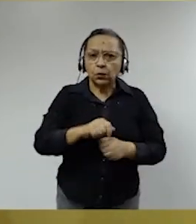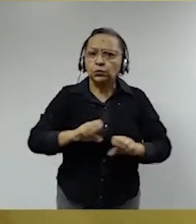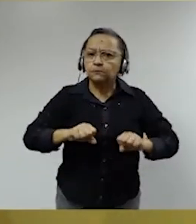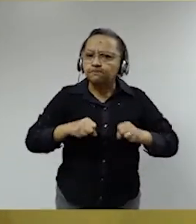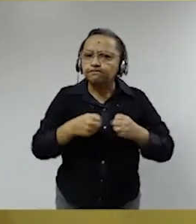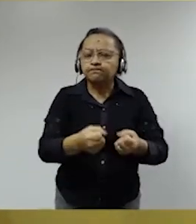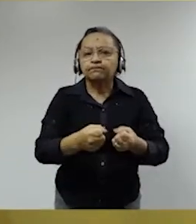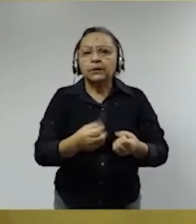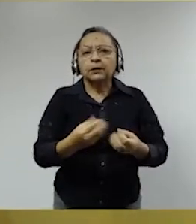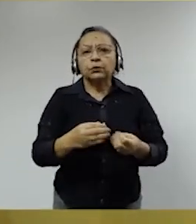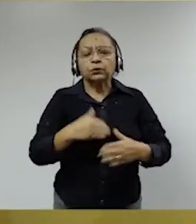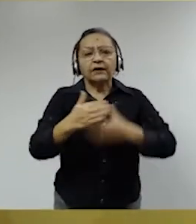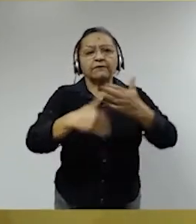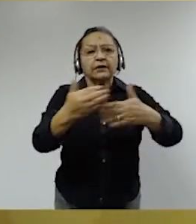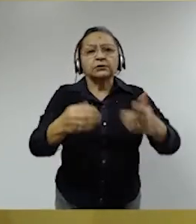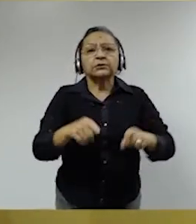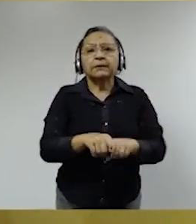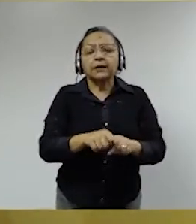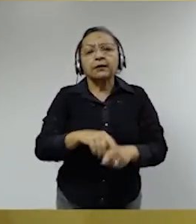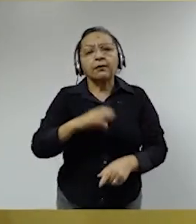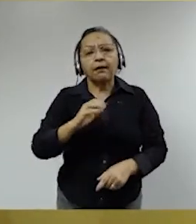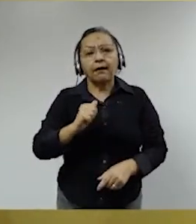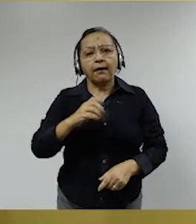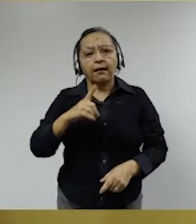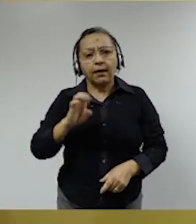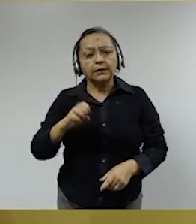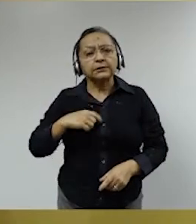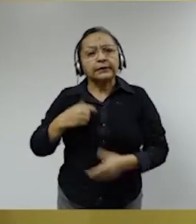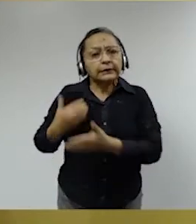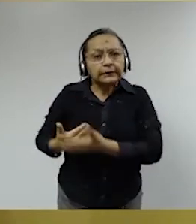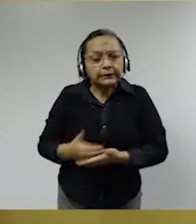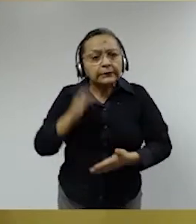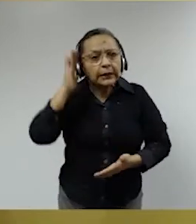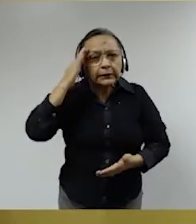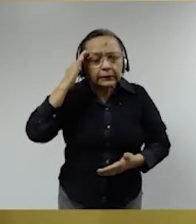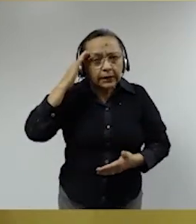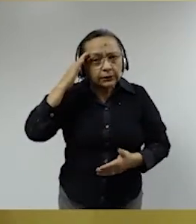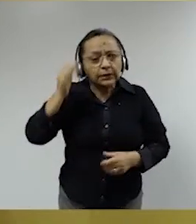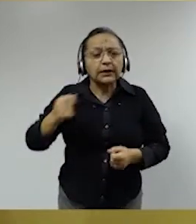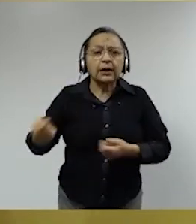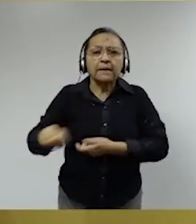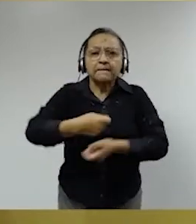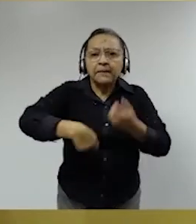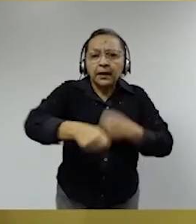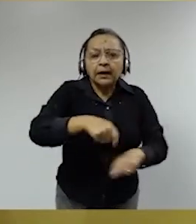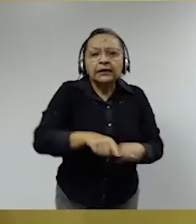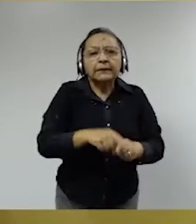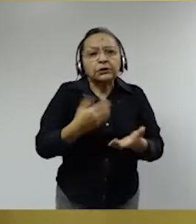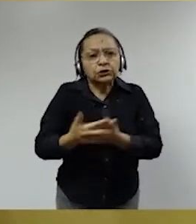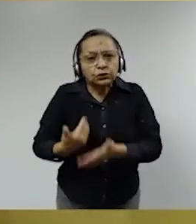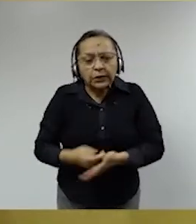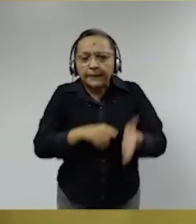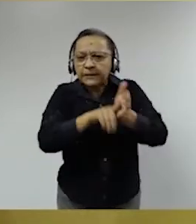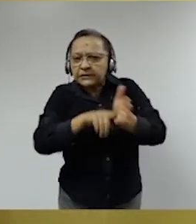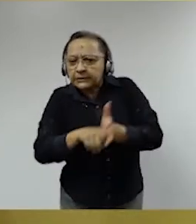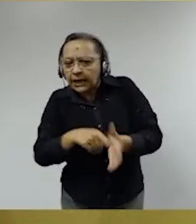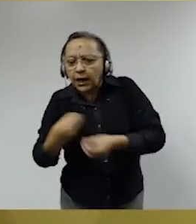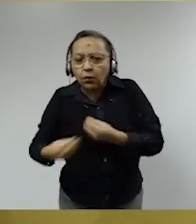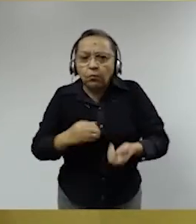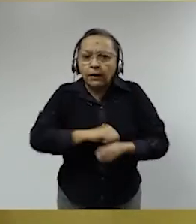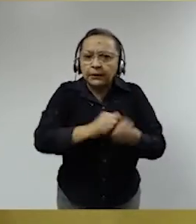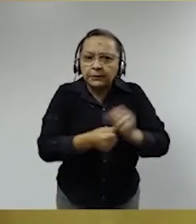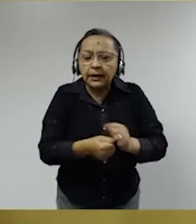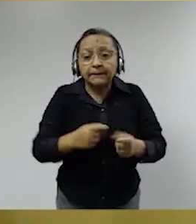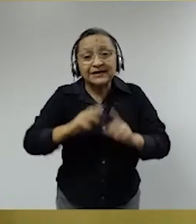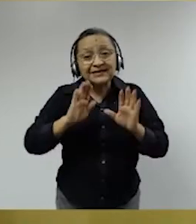forças-tarefa, enfim, o próprio CAD procurando entender o mercado, procurando estudar, mas é um desafio para todos nós entender como é que vai